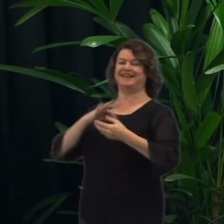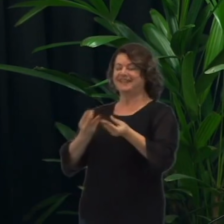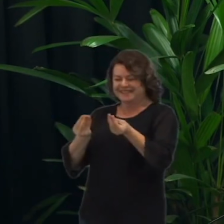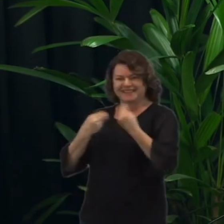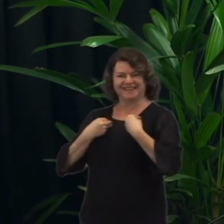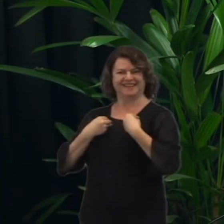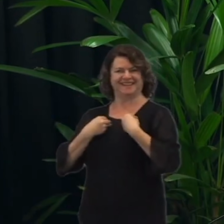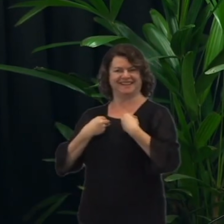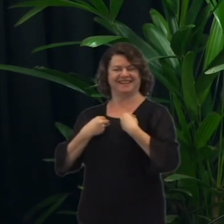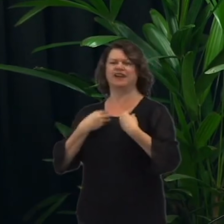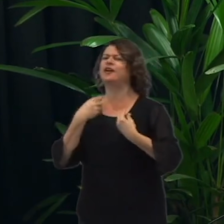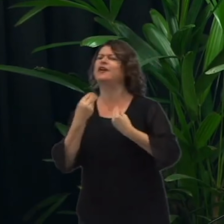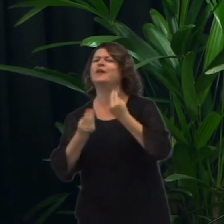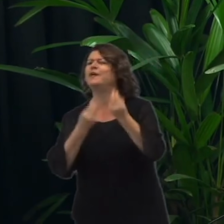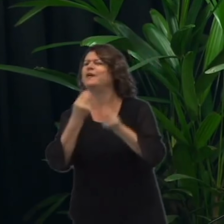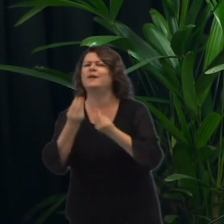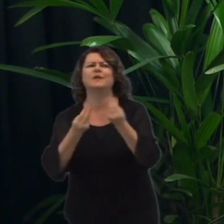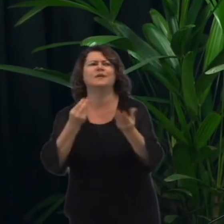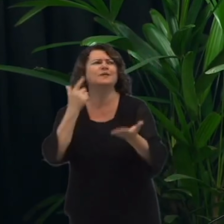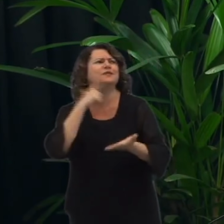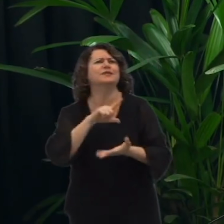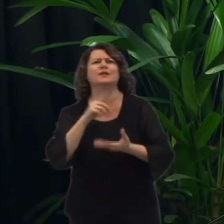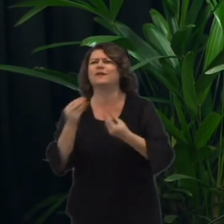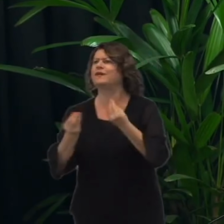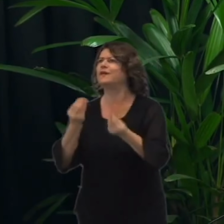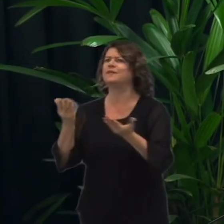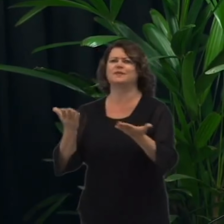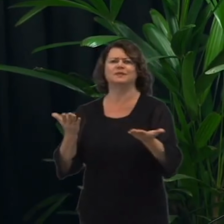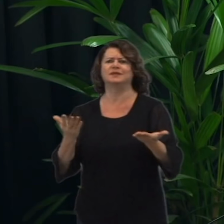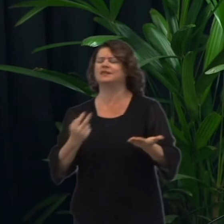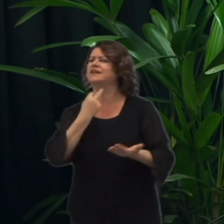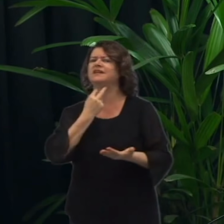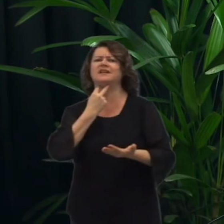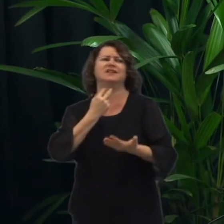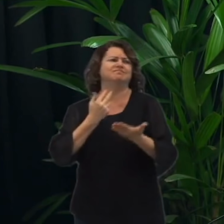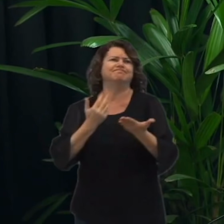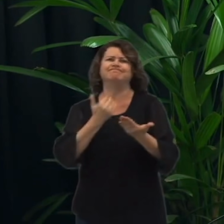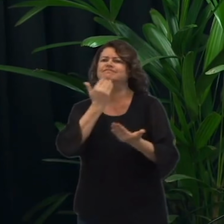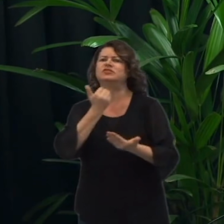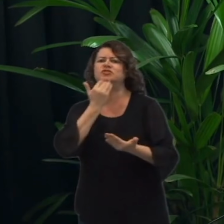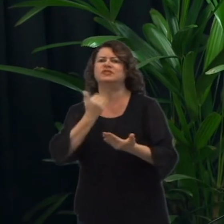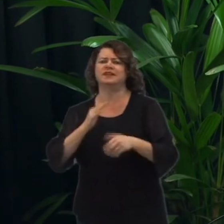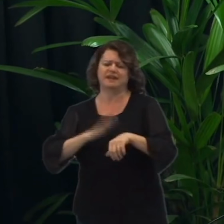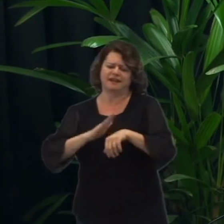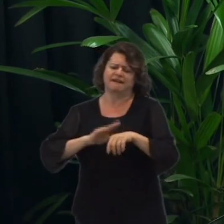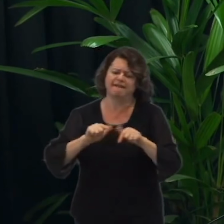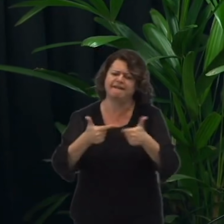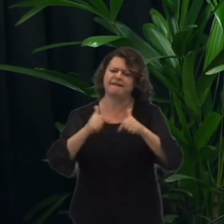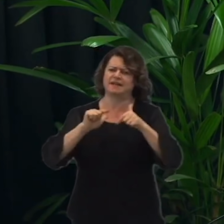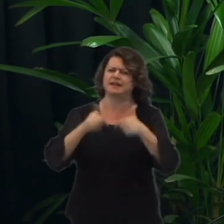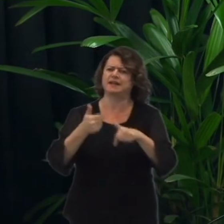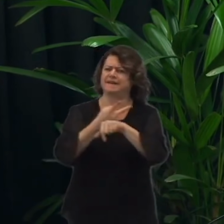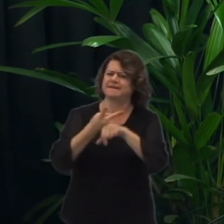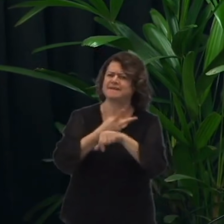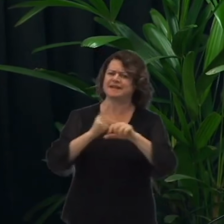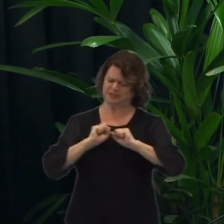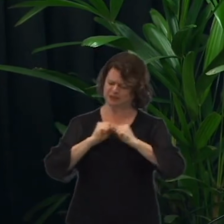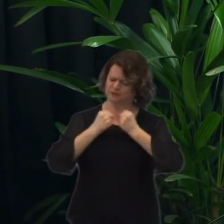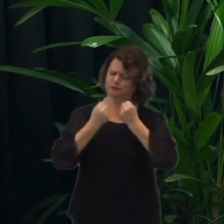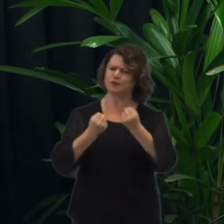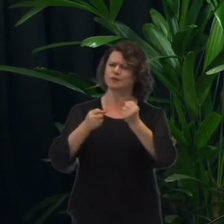mansidão? Nós só conseguimos, não por esforço próprio, não pela busca de